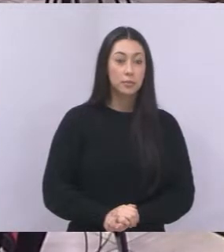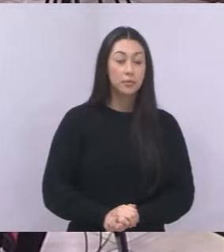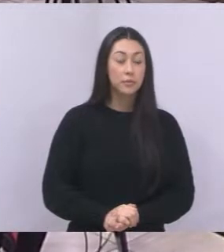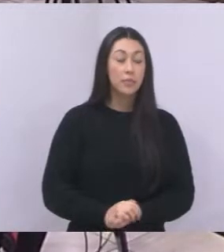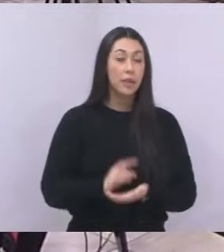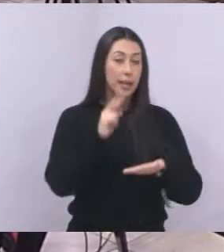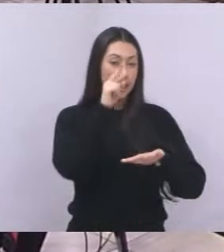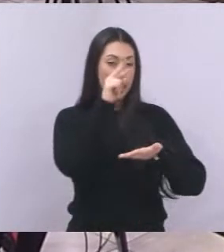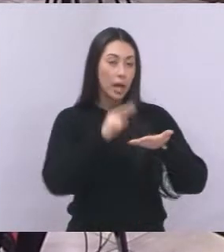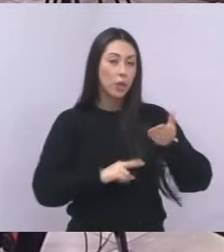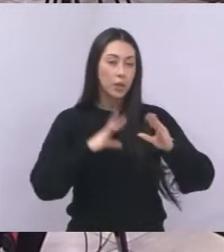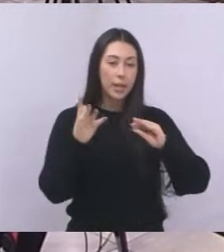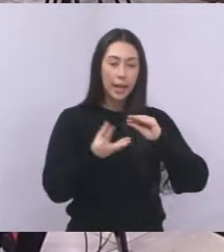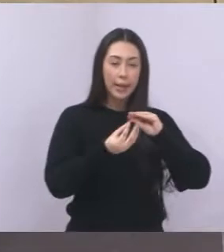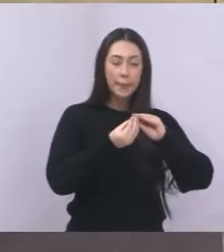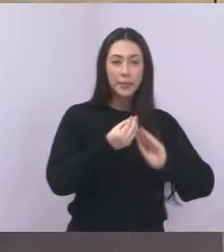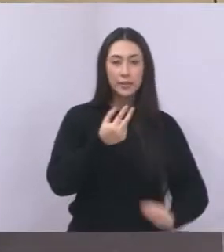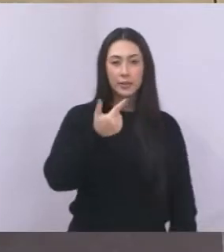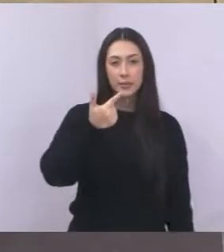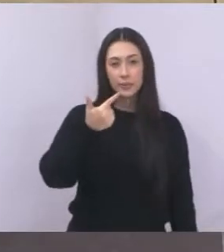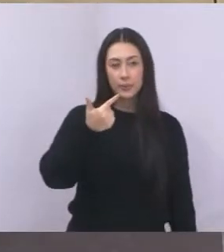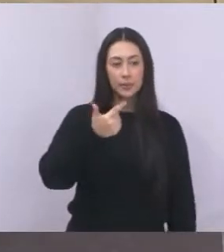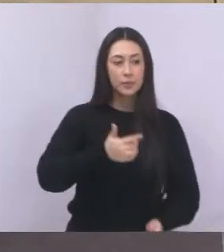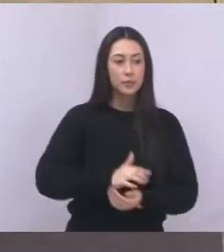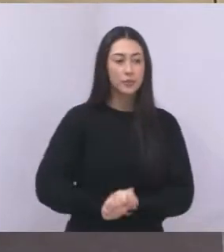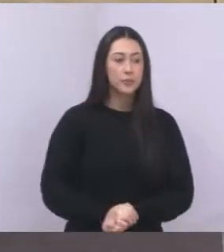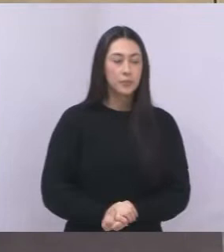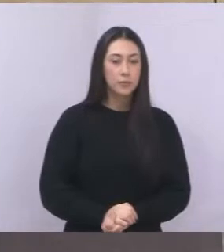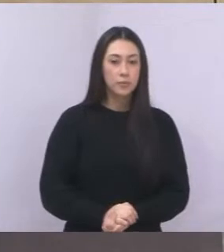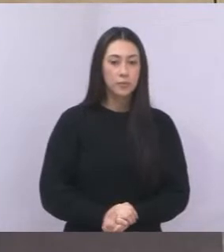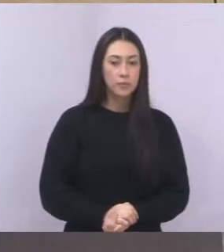Leitura da emenda número 2.